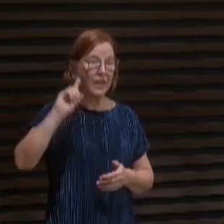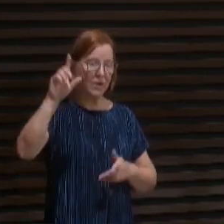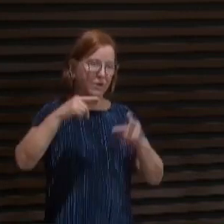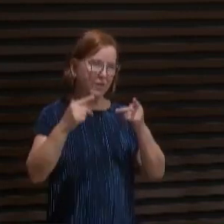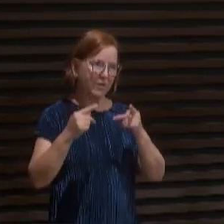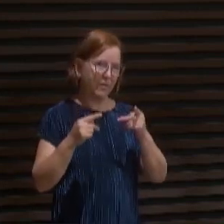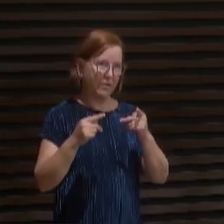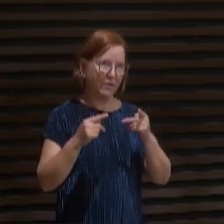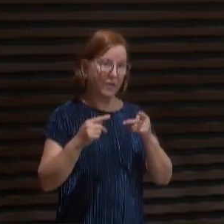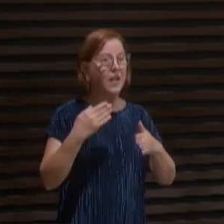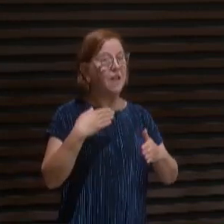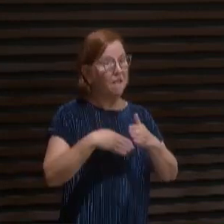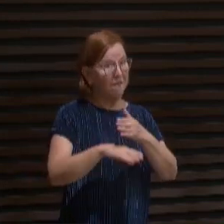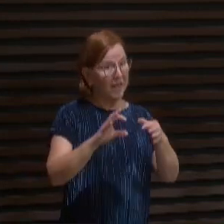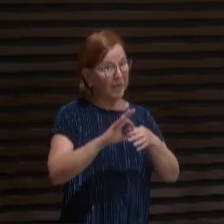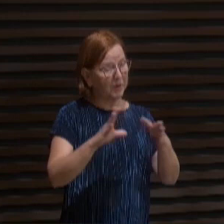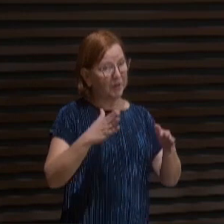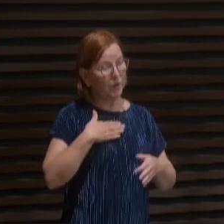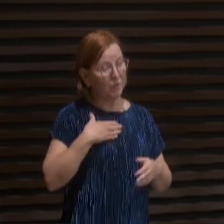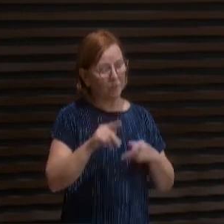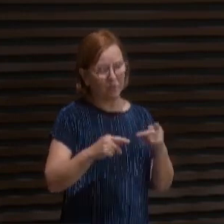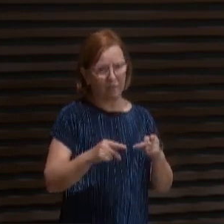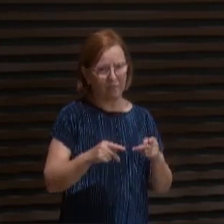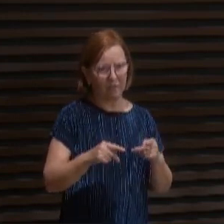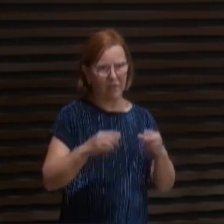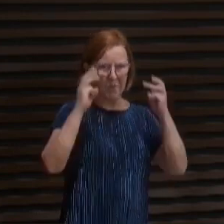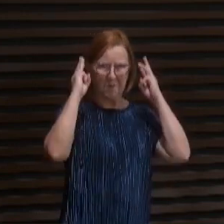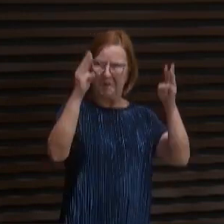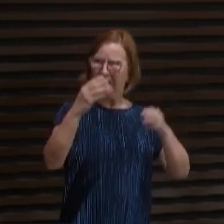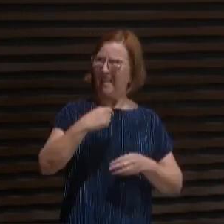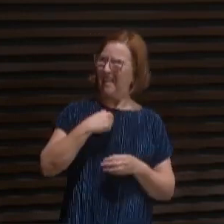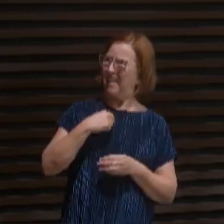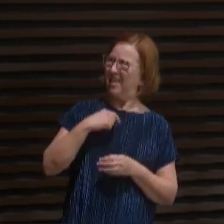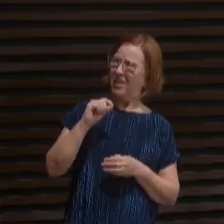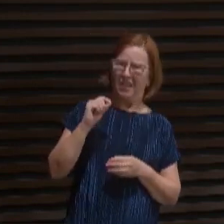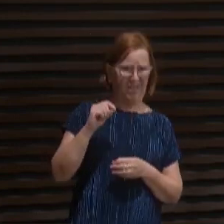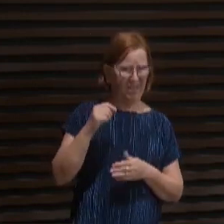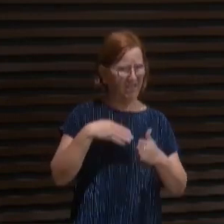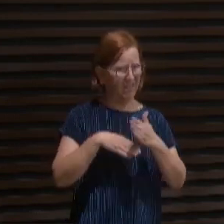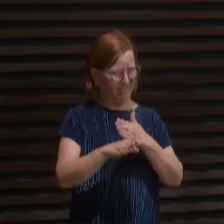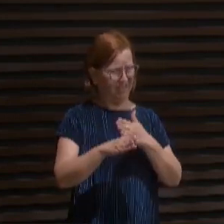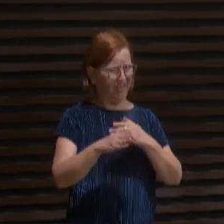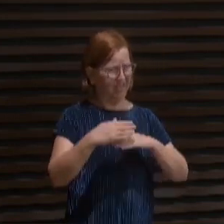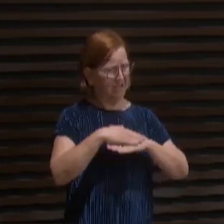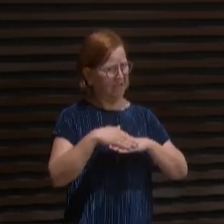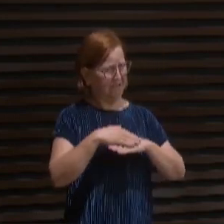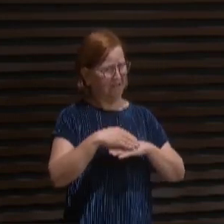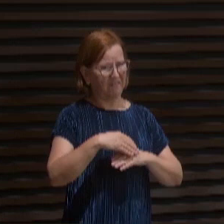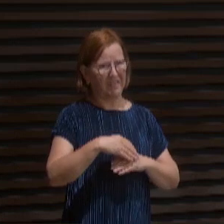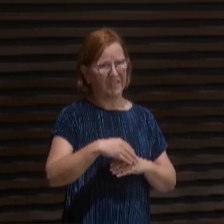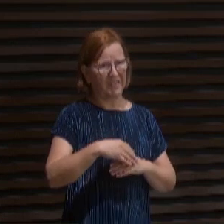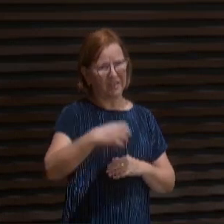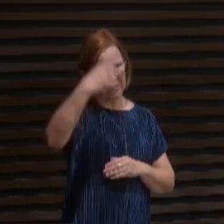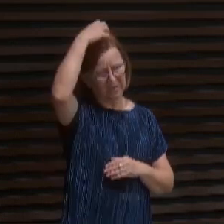vá libertar o meu povo. Ele diz: quem sou eu para ir a Faraó e tirar do Egito os